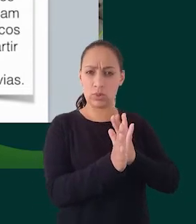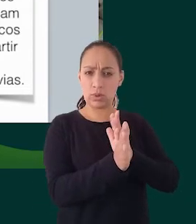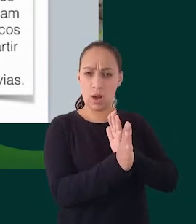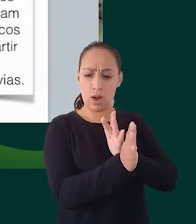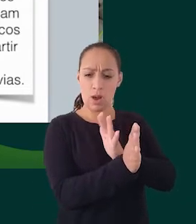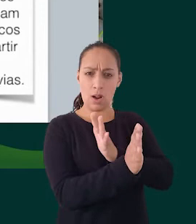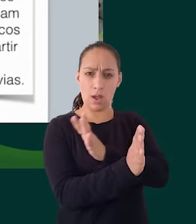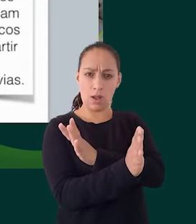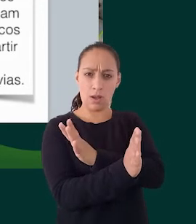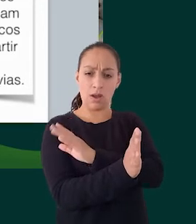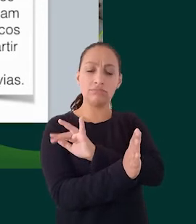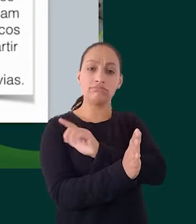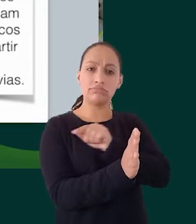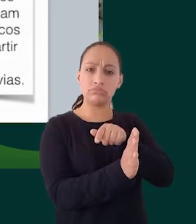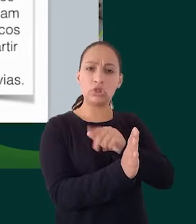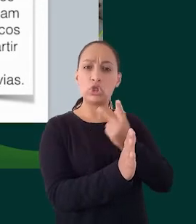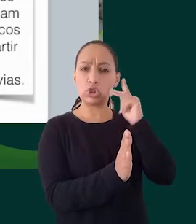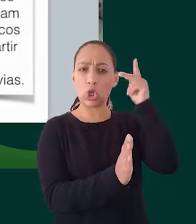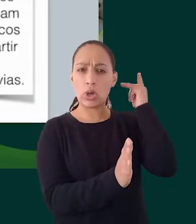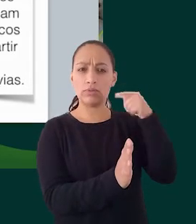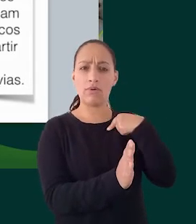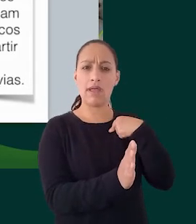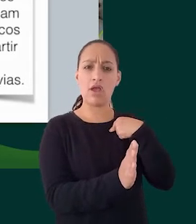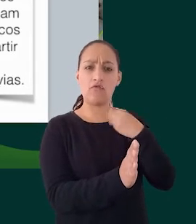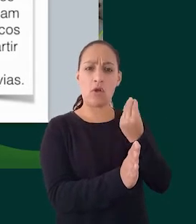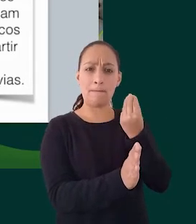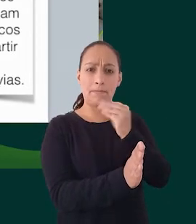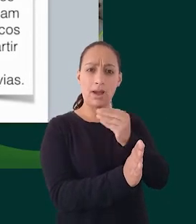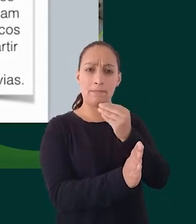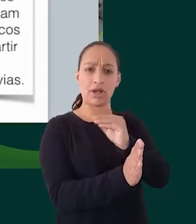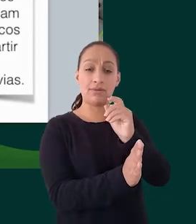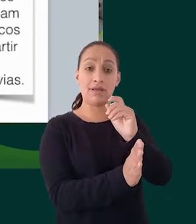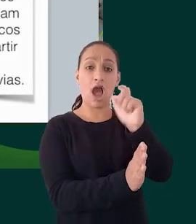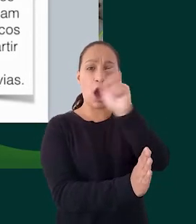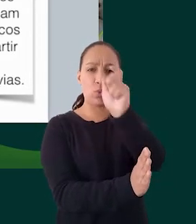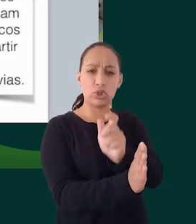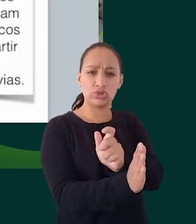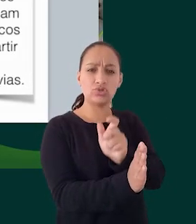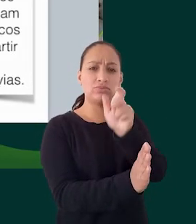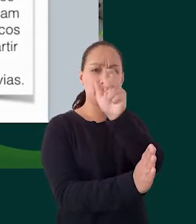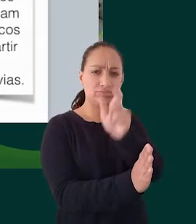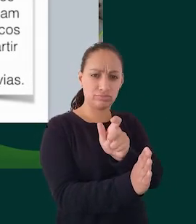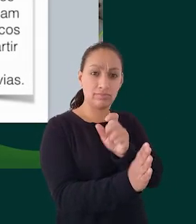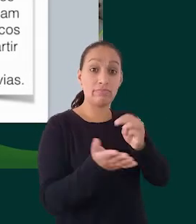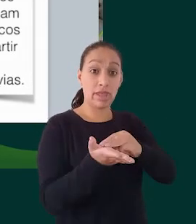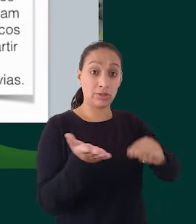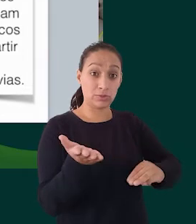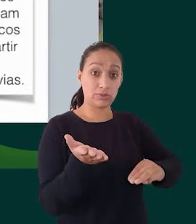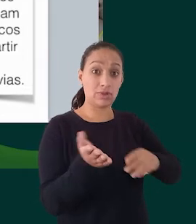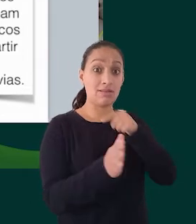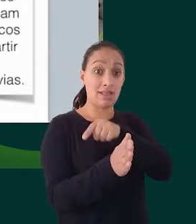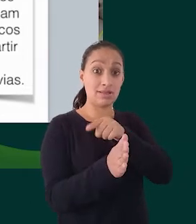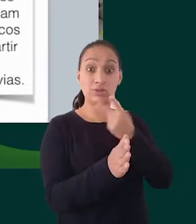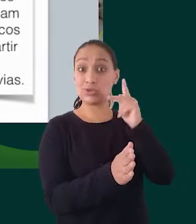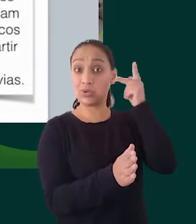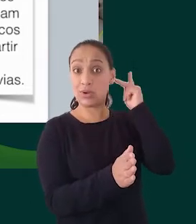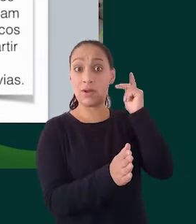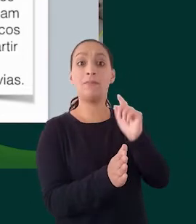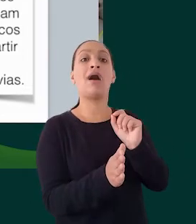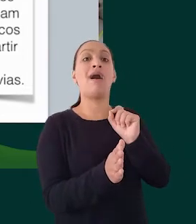vou aplicar algoritmos, métodos sobre esse histórico para daí